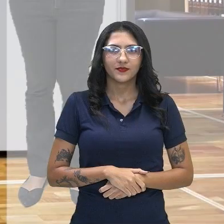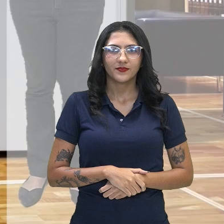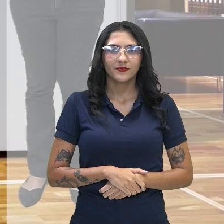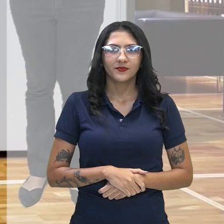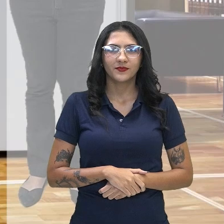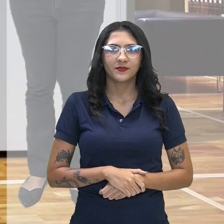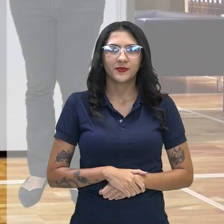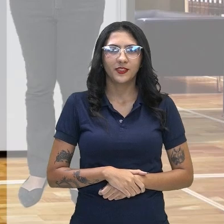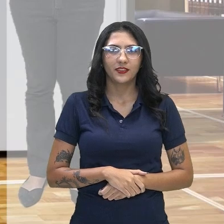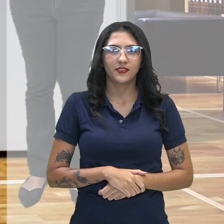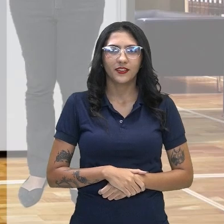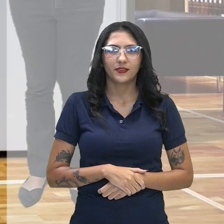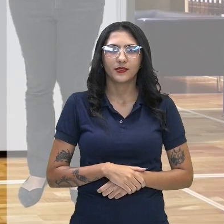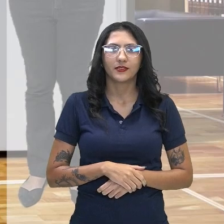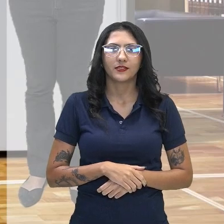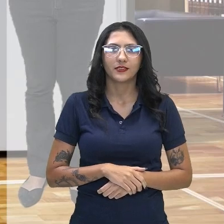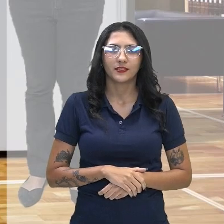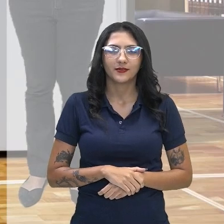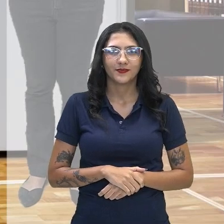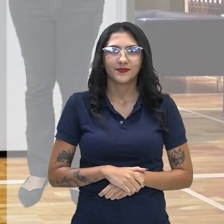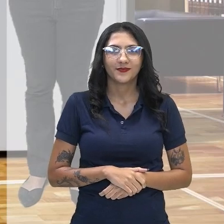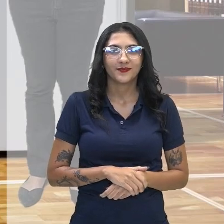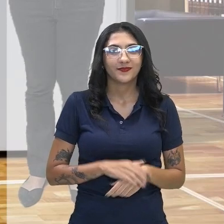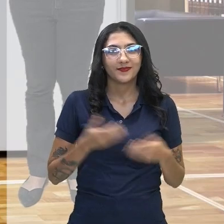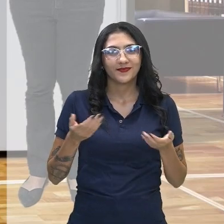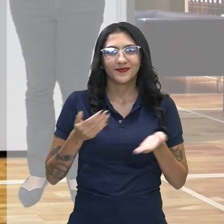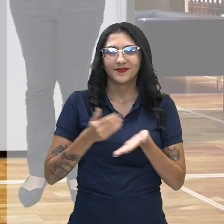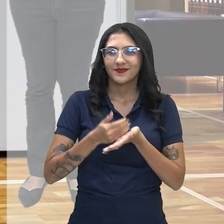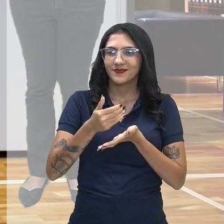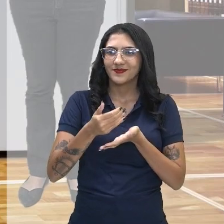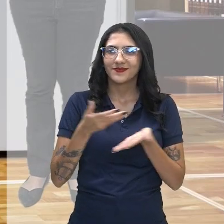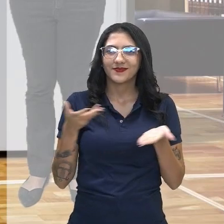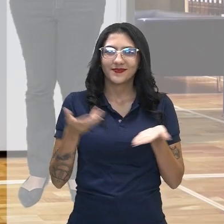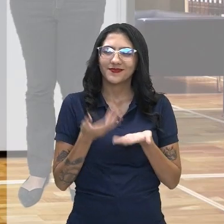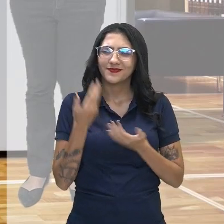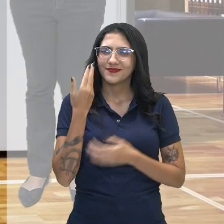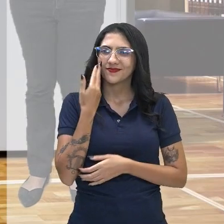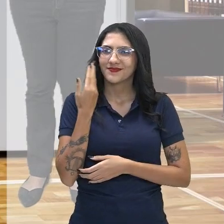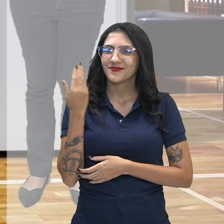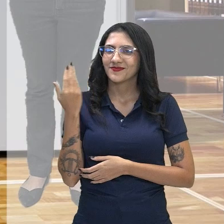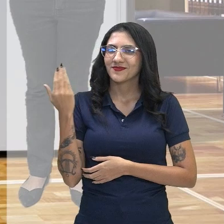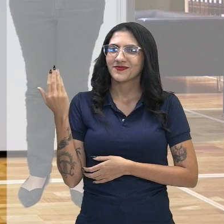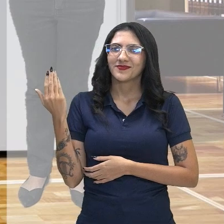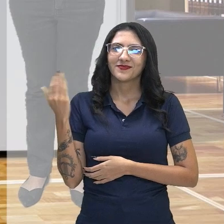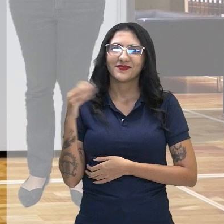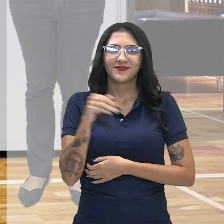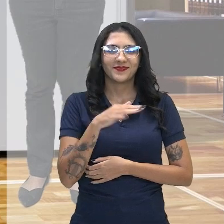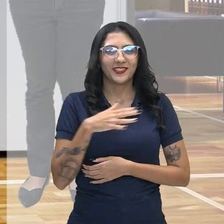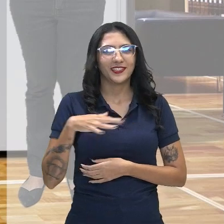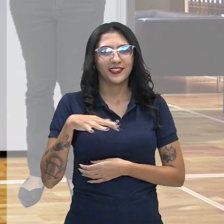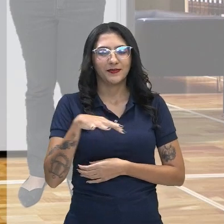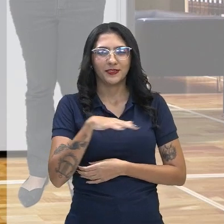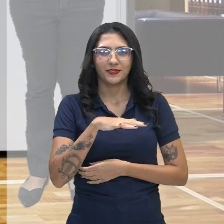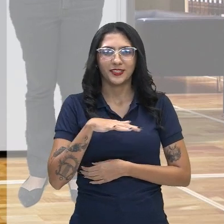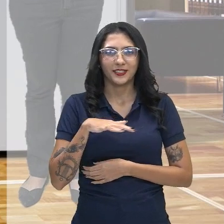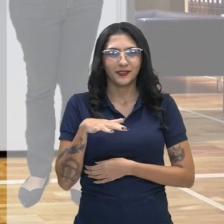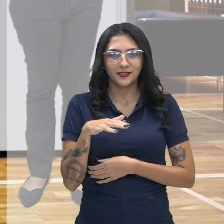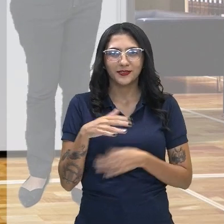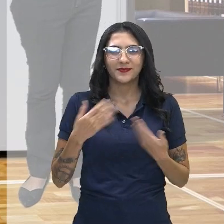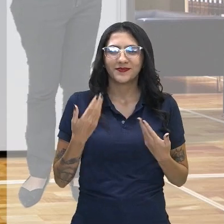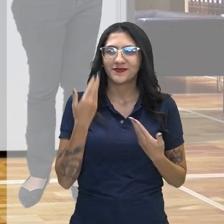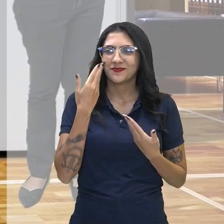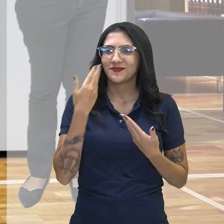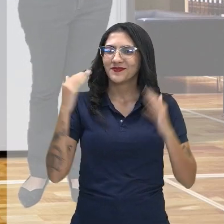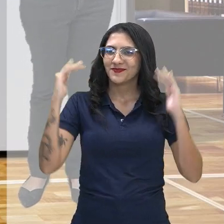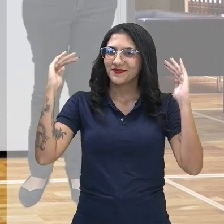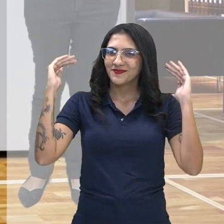Bem, então nós vamos começar a nossa class. Olha só, o nosso cenário, não é? Ficou um pouquinho diferente aqui. Atrás de mim vocês